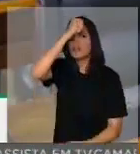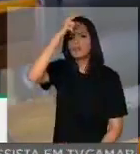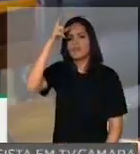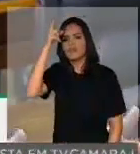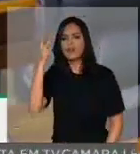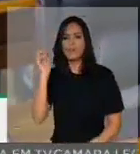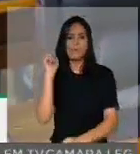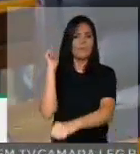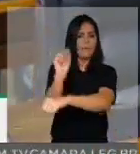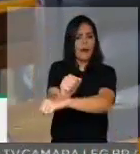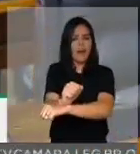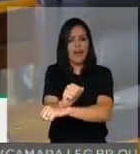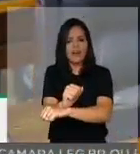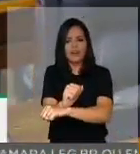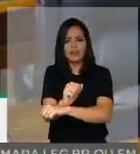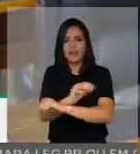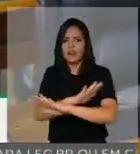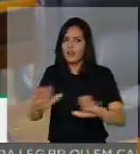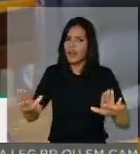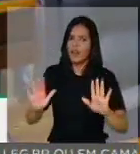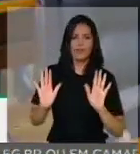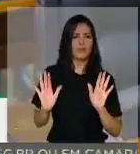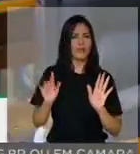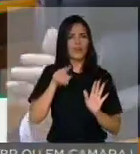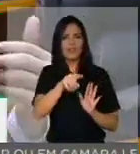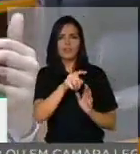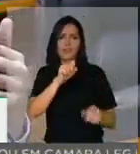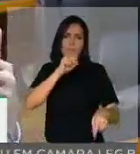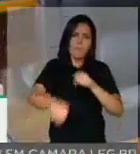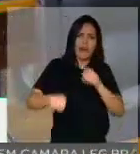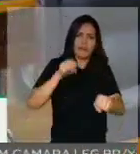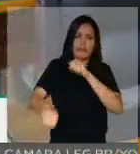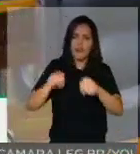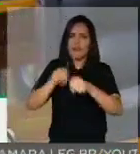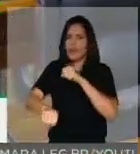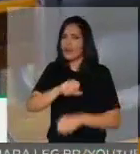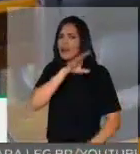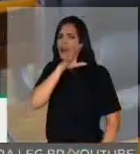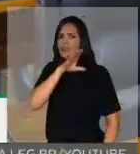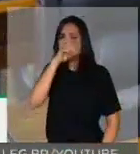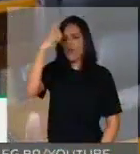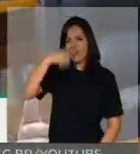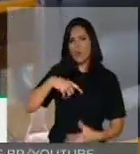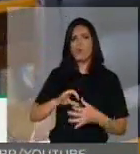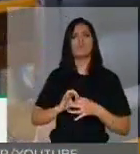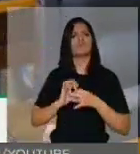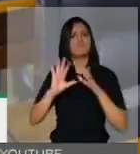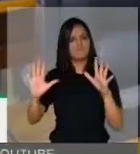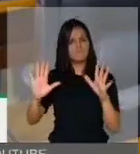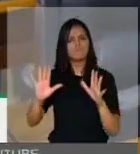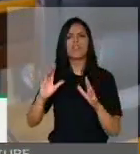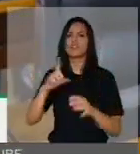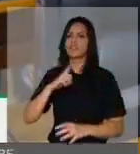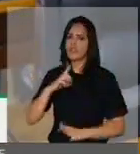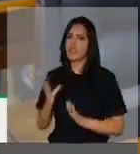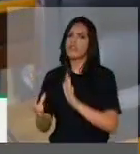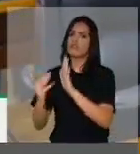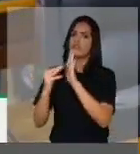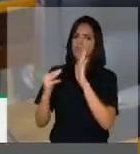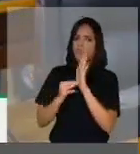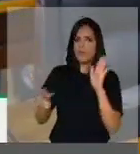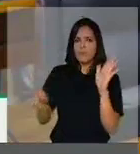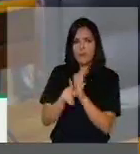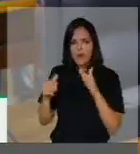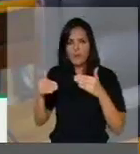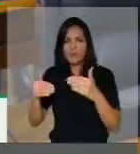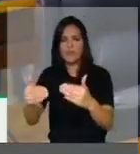que pare com esse tipo de controle. Estou me colocando aqui à disposição. Nós temos emendas no Ministério da Saúde e aí